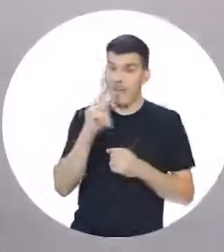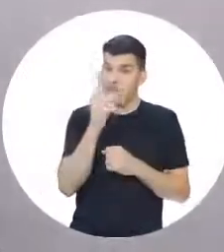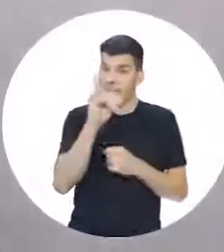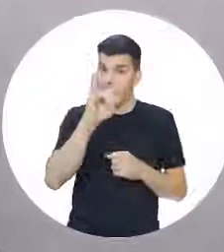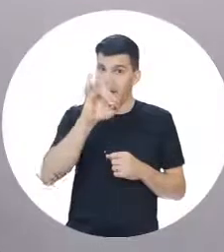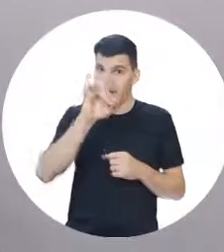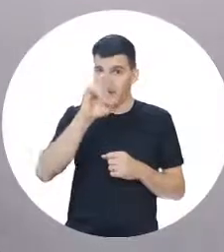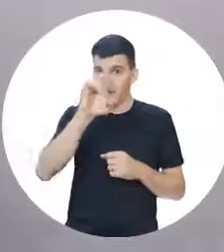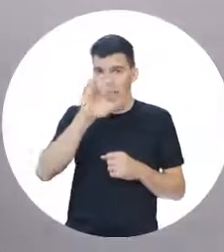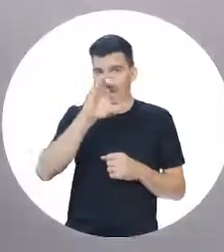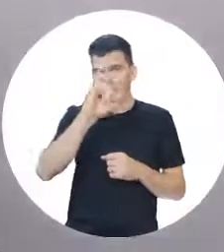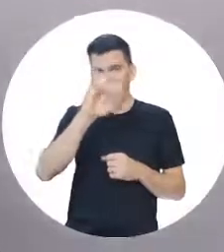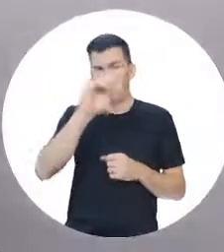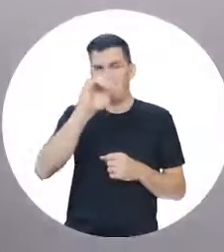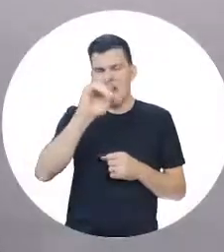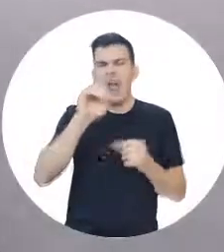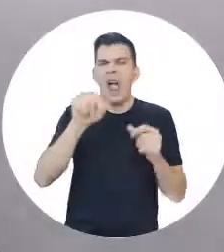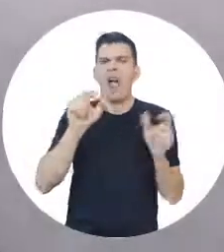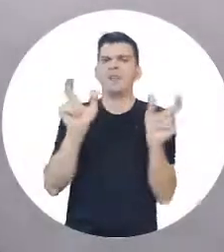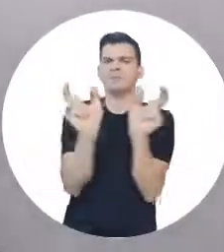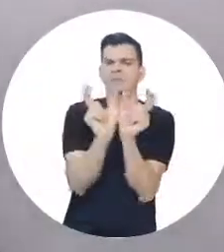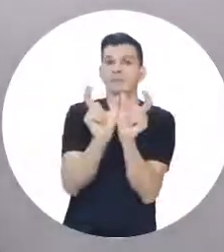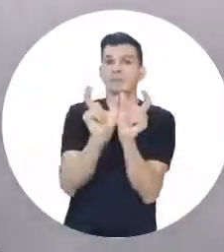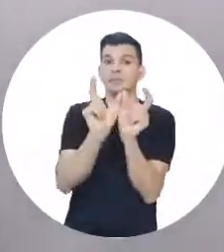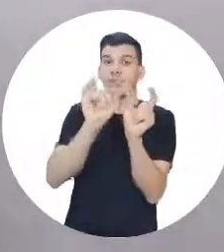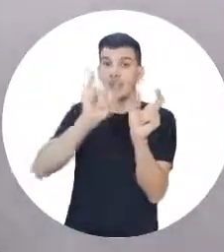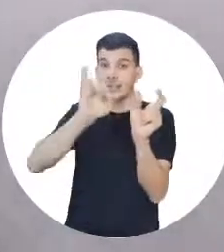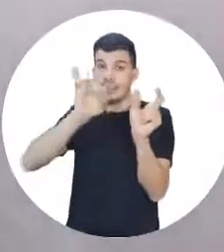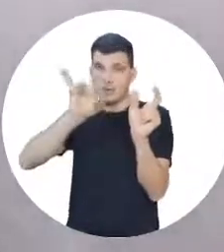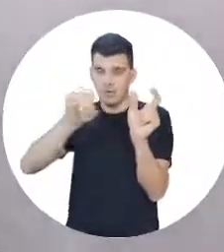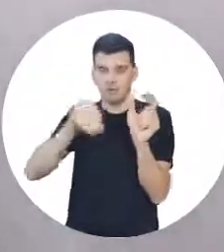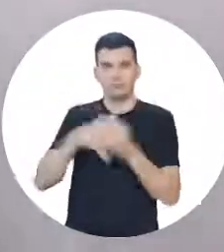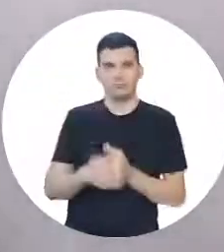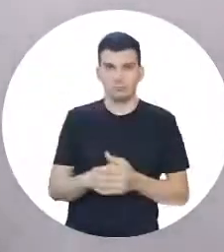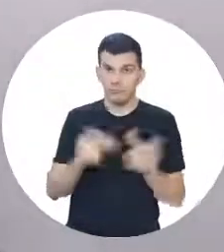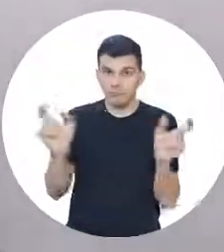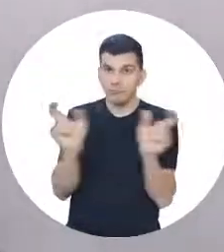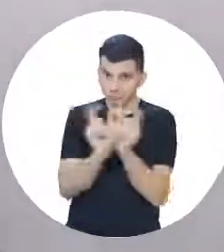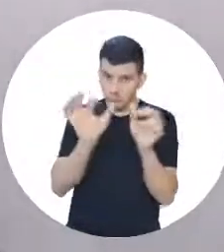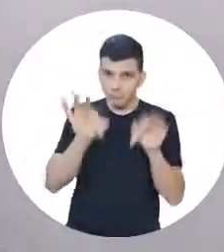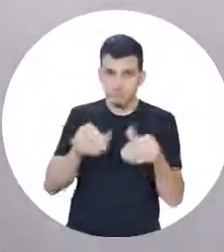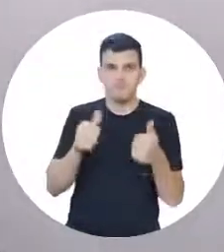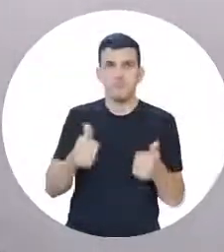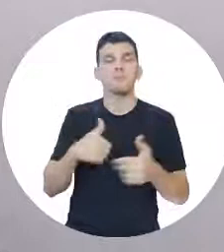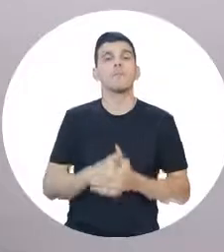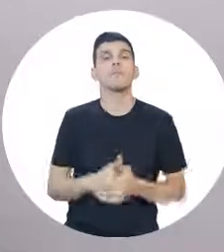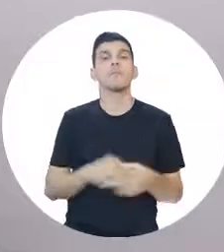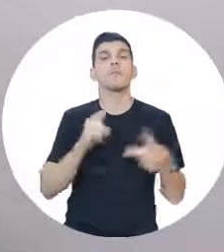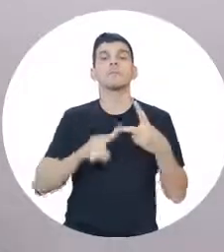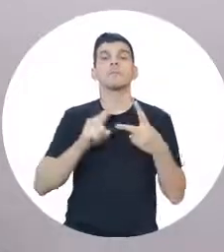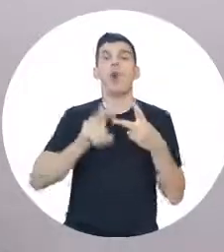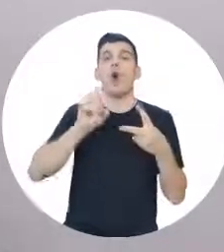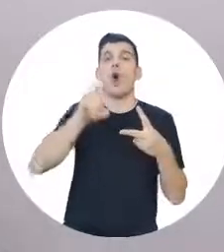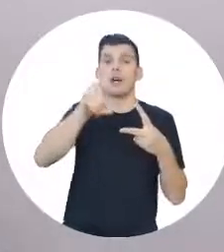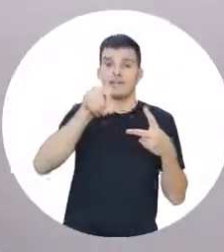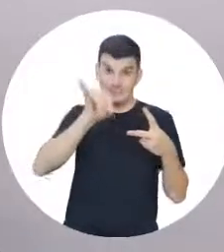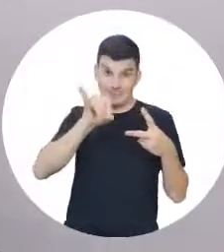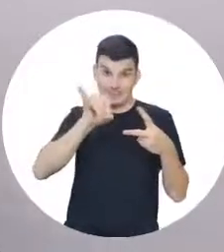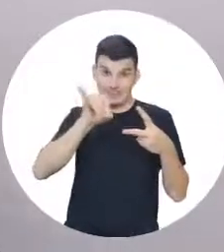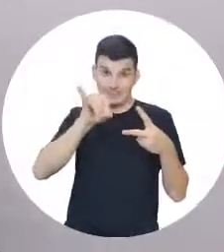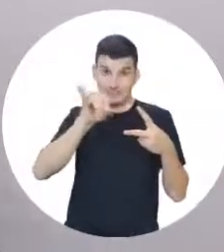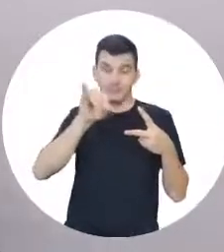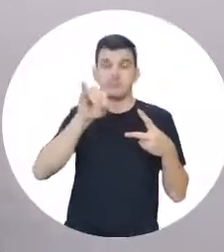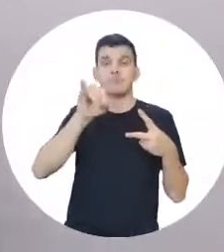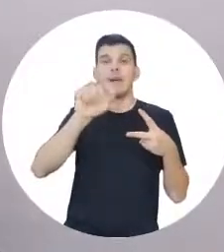Hidrácidos, elemento com terminação hídrico. É simples. Não tem oxigênio, nomenclatura hídrico no final. Agora, os